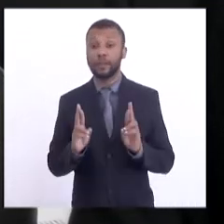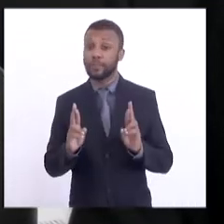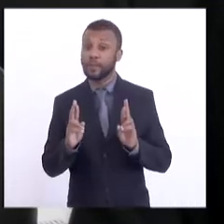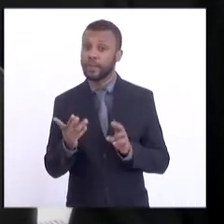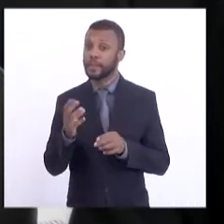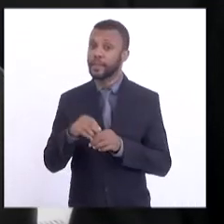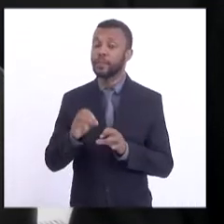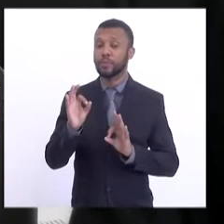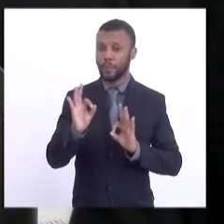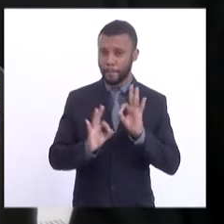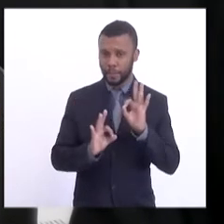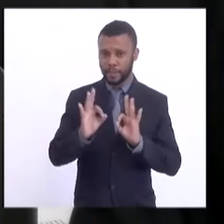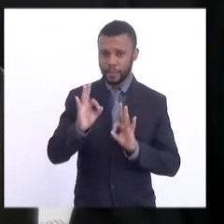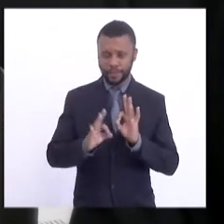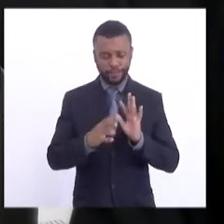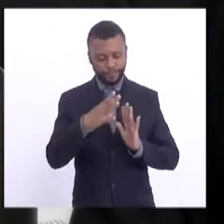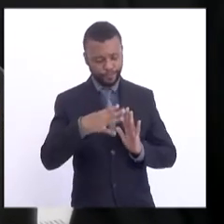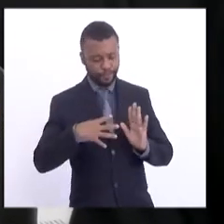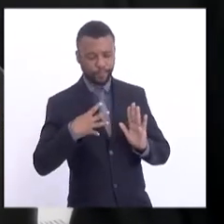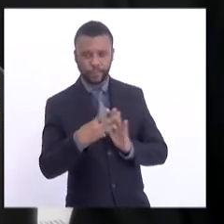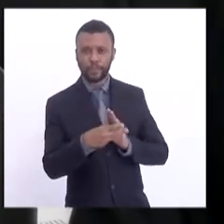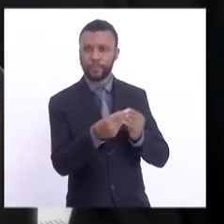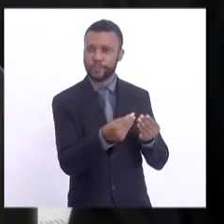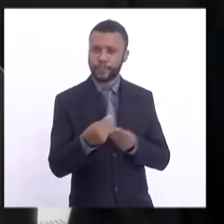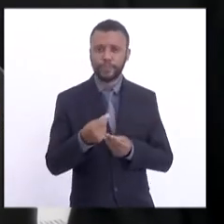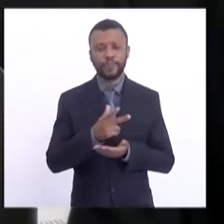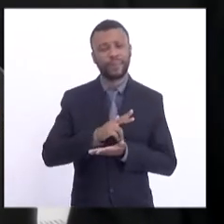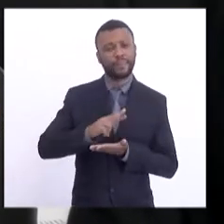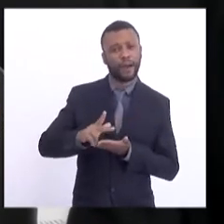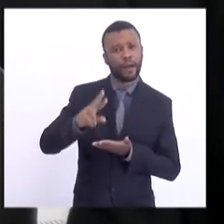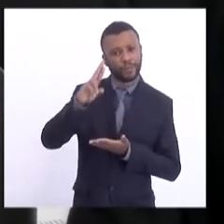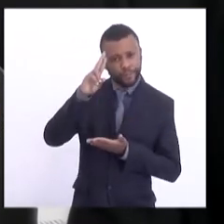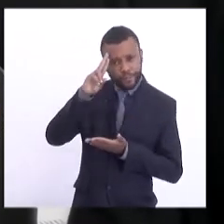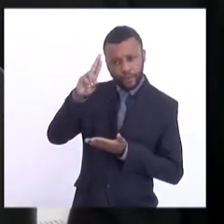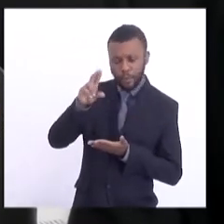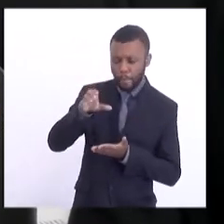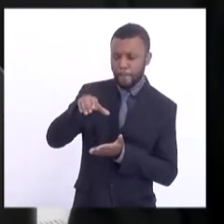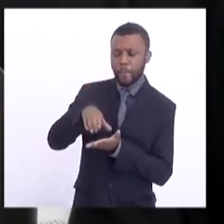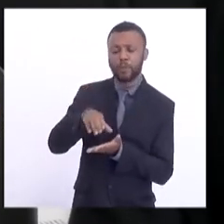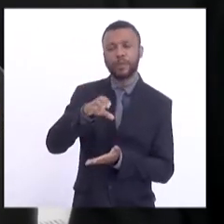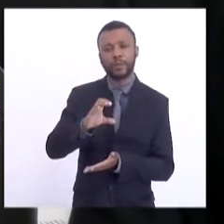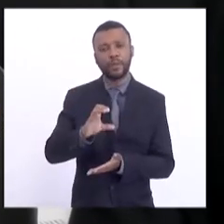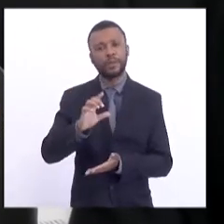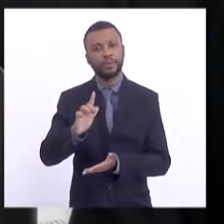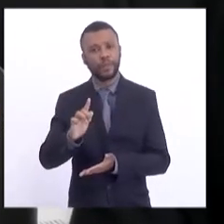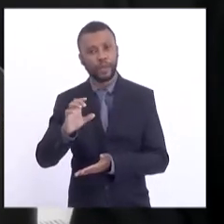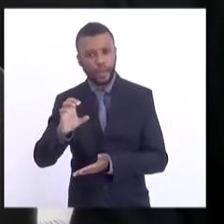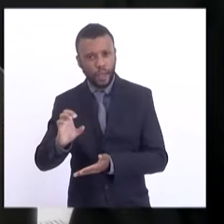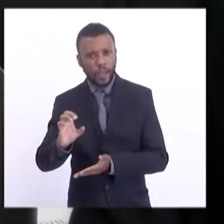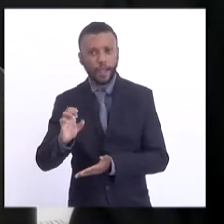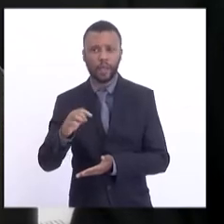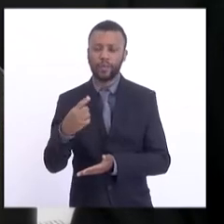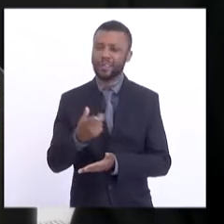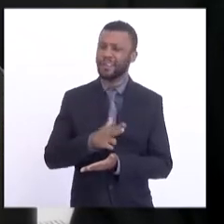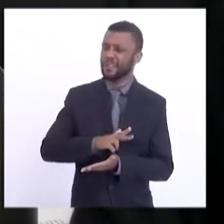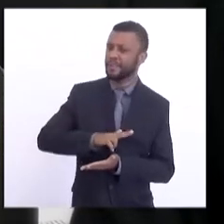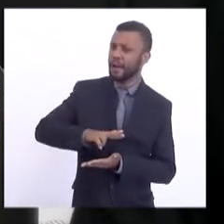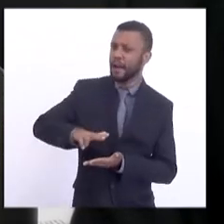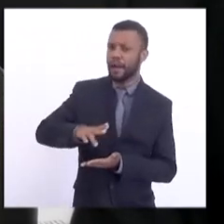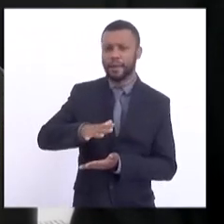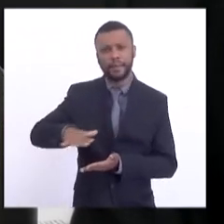e foi trazido para todas as superintendências da Controladoria nas suas mais diversas